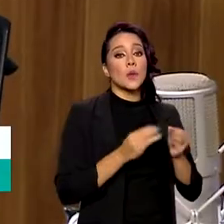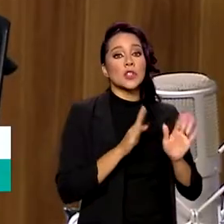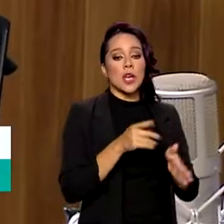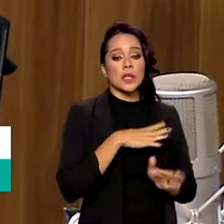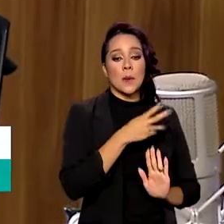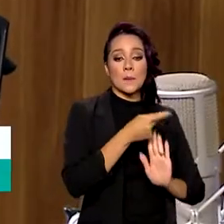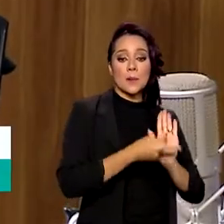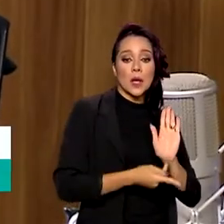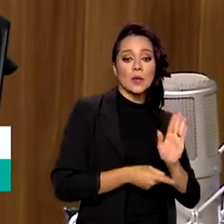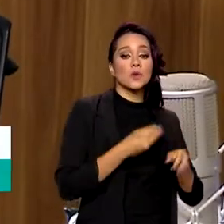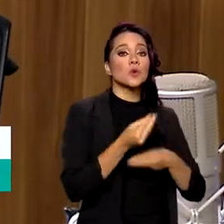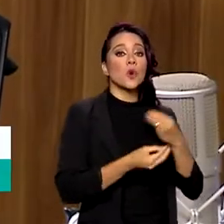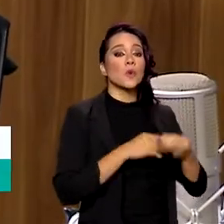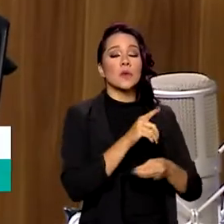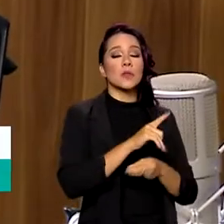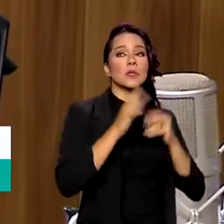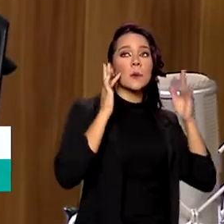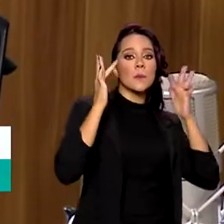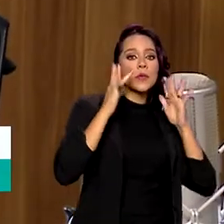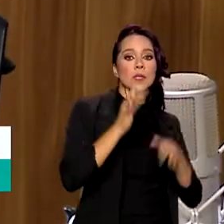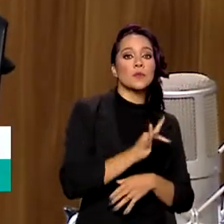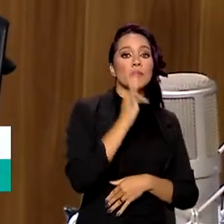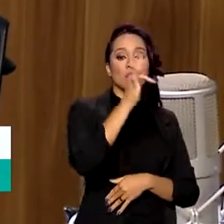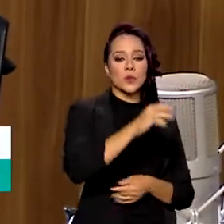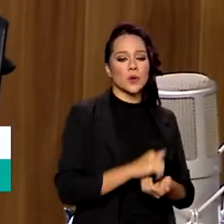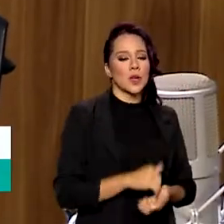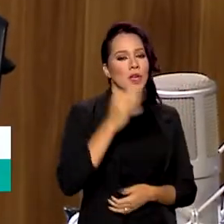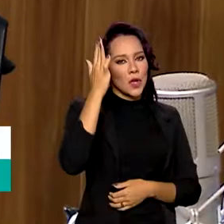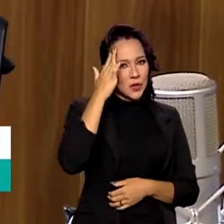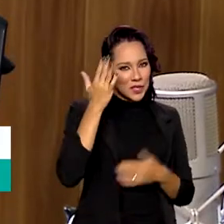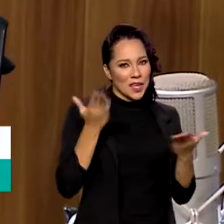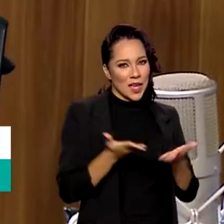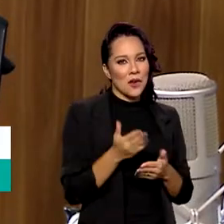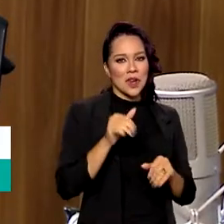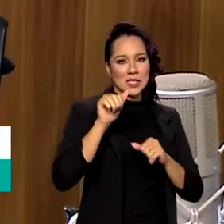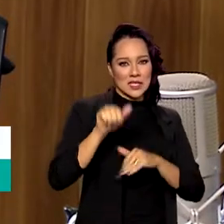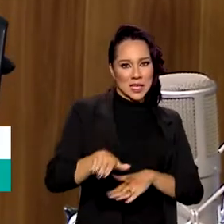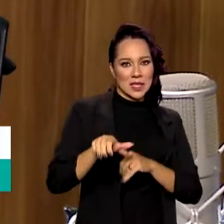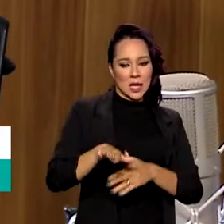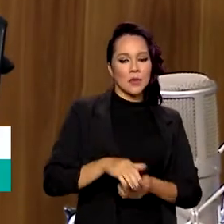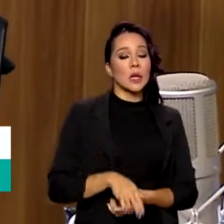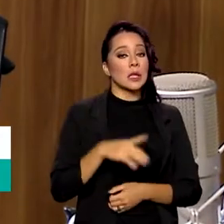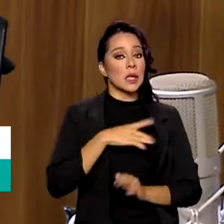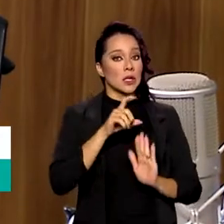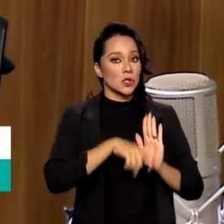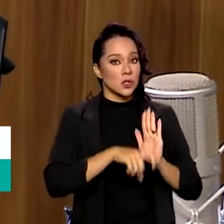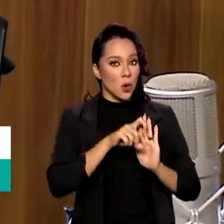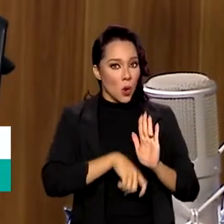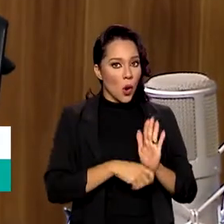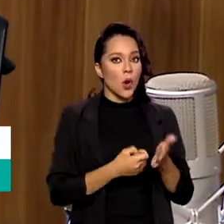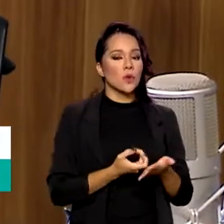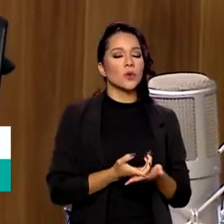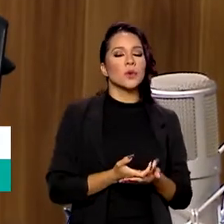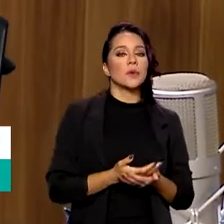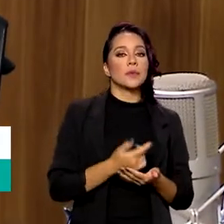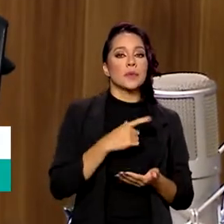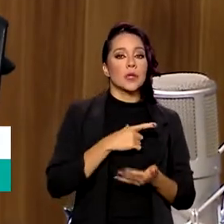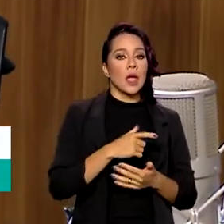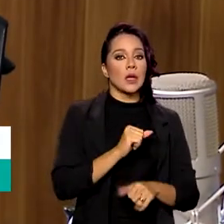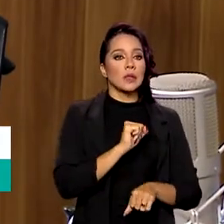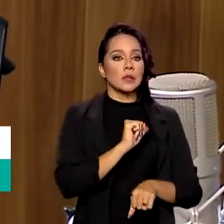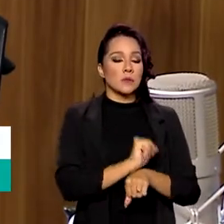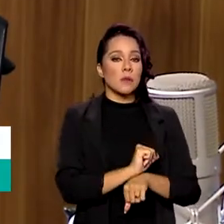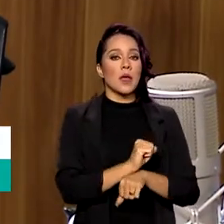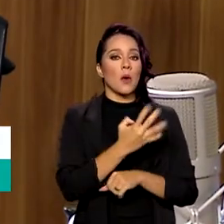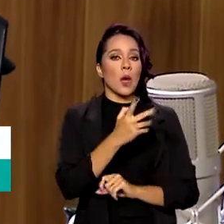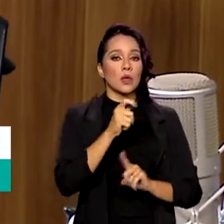tem planos como é que vocês estão pensando no futuro eu sei que agora em setembro por exemplo tenho desconto consignado é a pausa de